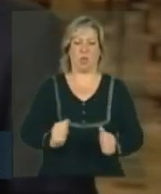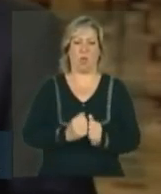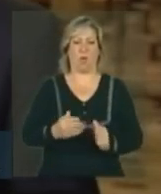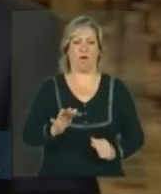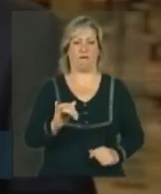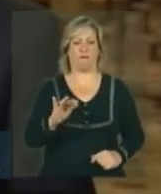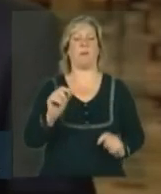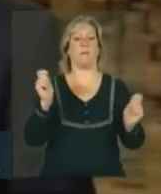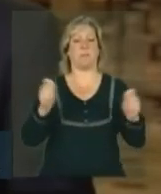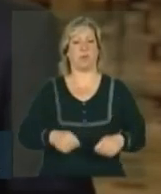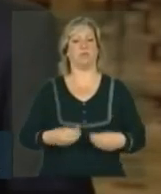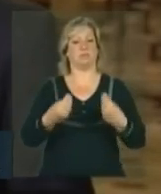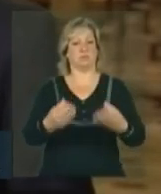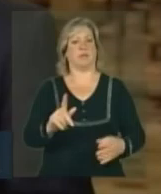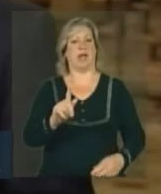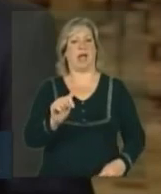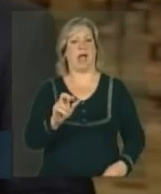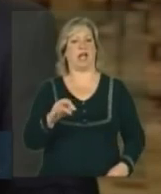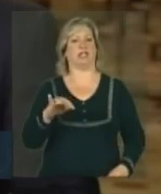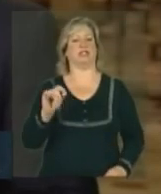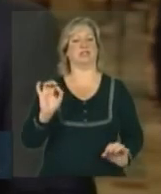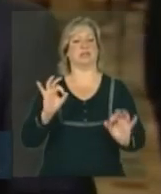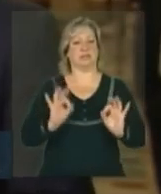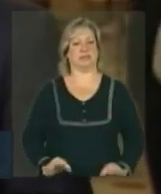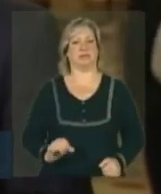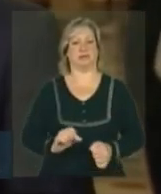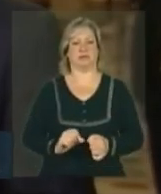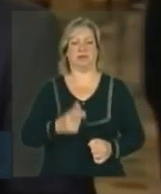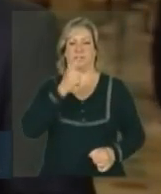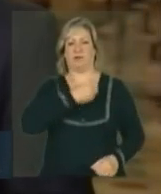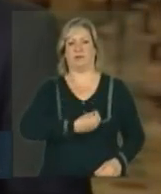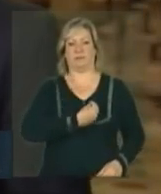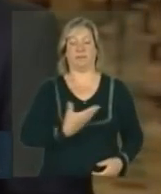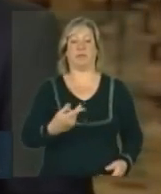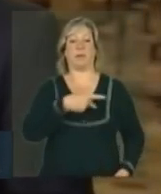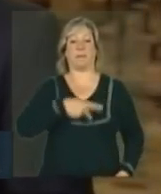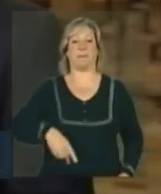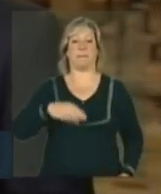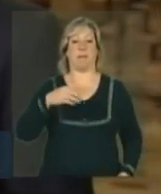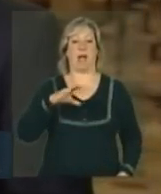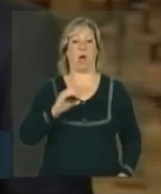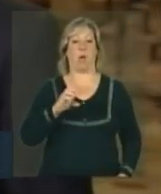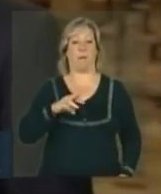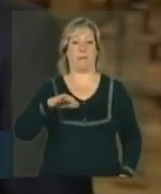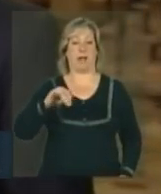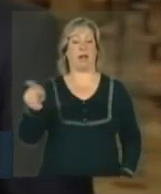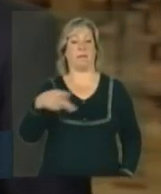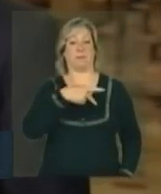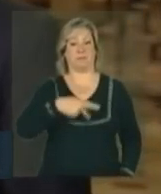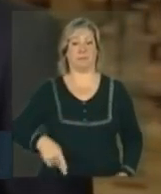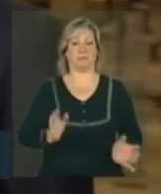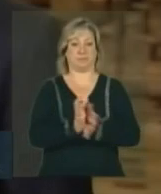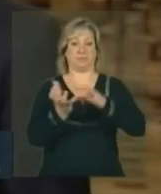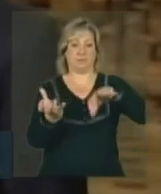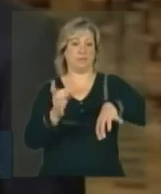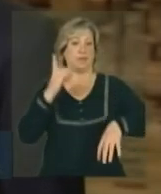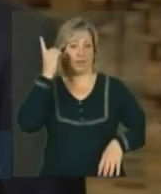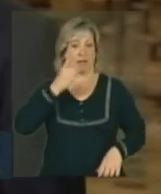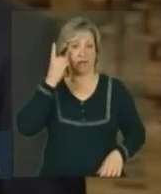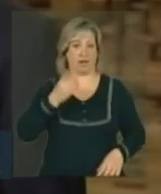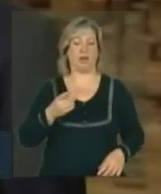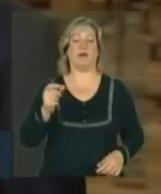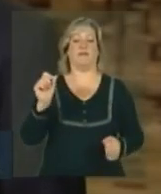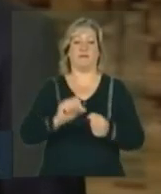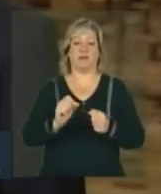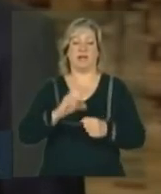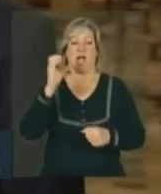o Congresso Nacional, nós temos uma interlocução muito positiva. O presidente Marco Maia criou uma comissão especial para acelerar a tramitação